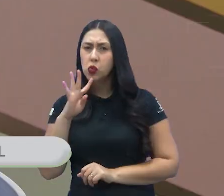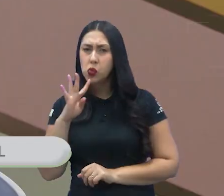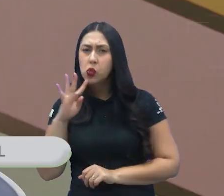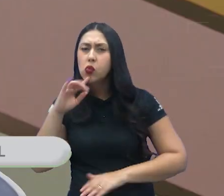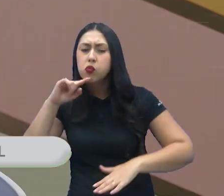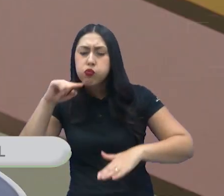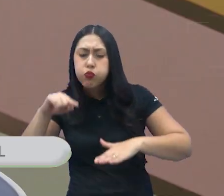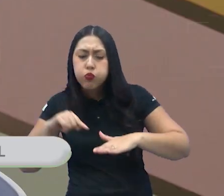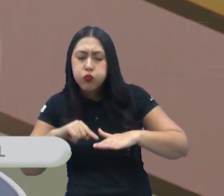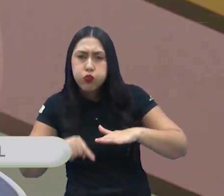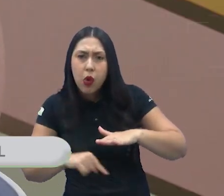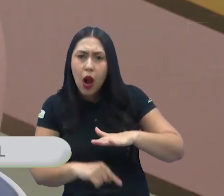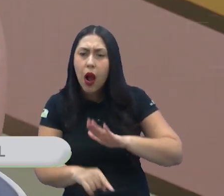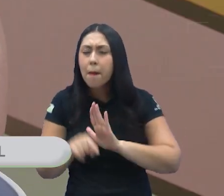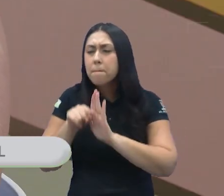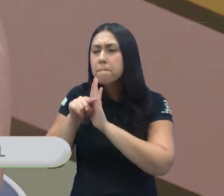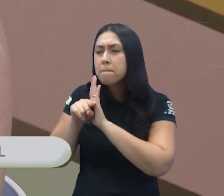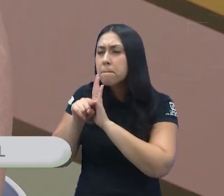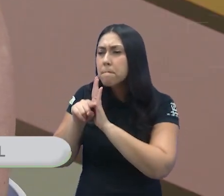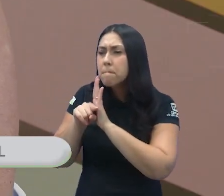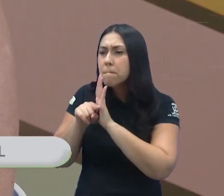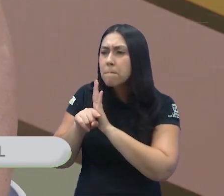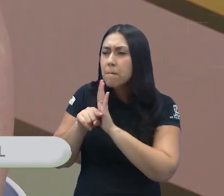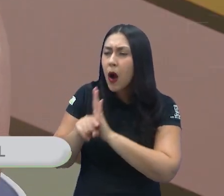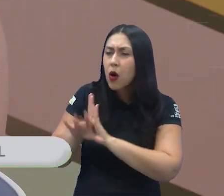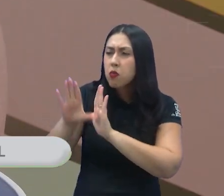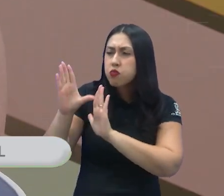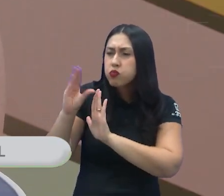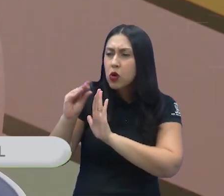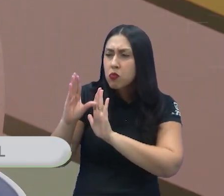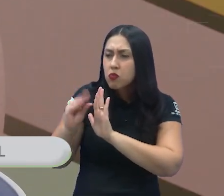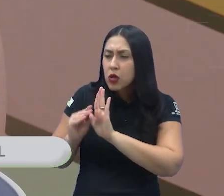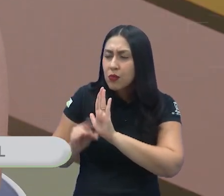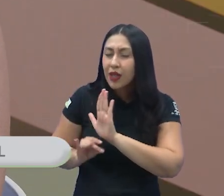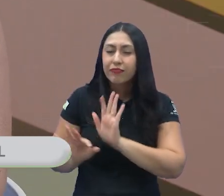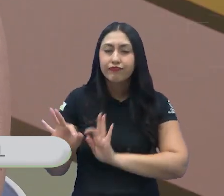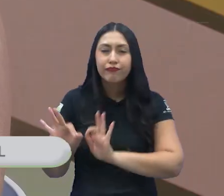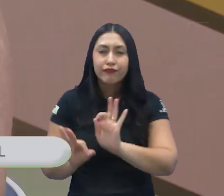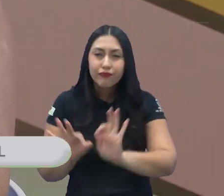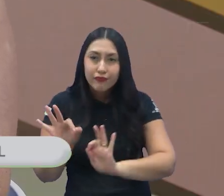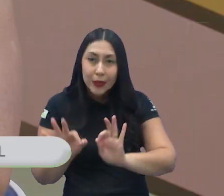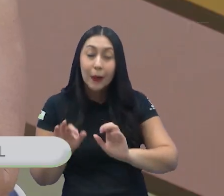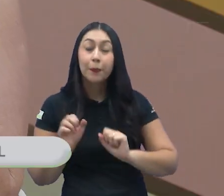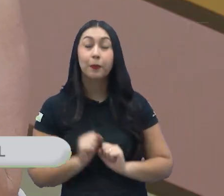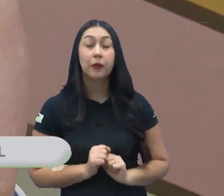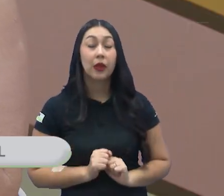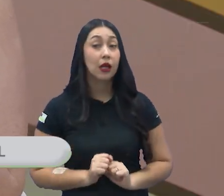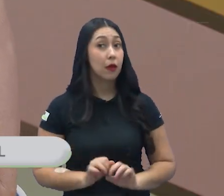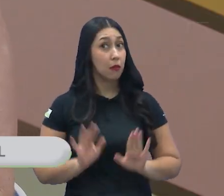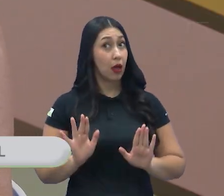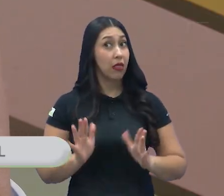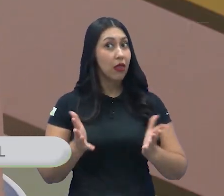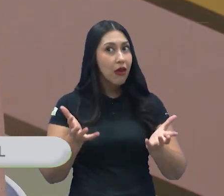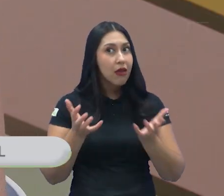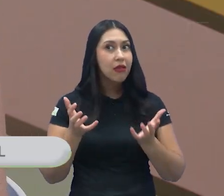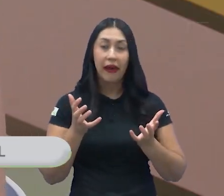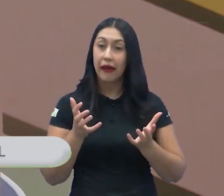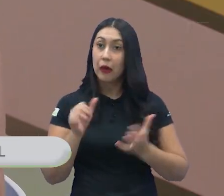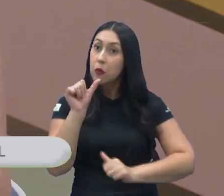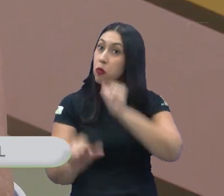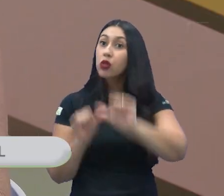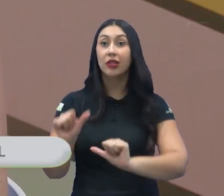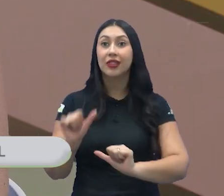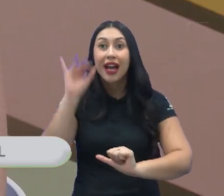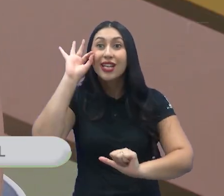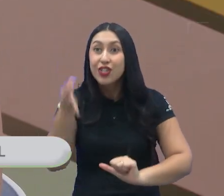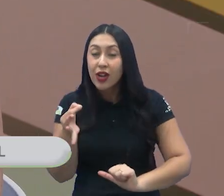coisas, então ele vai buscar profundidade do conteúdo e vai te entregar. Se você quer fazer mudanças rápidas,